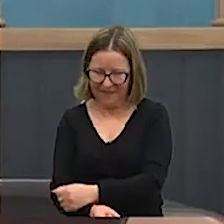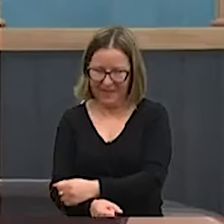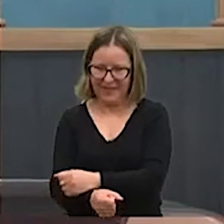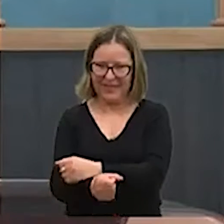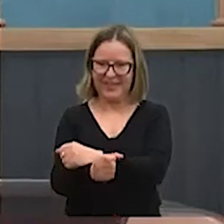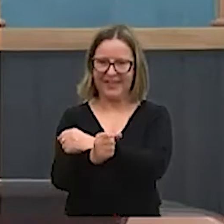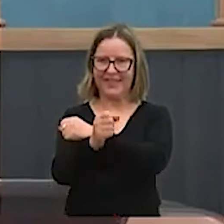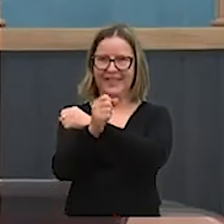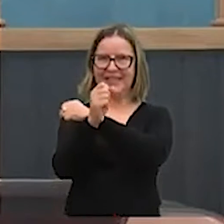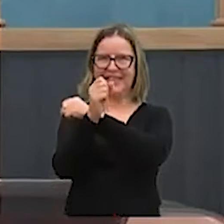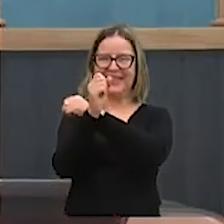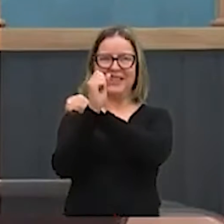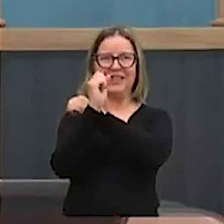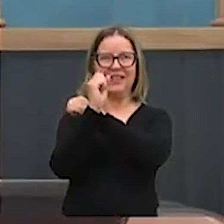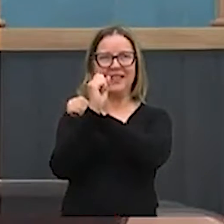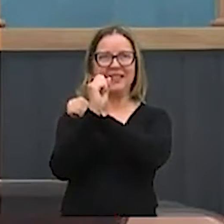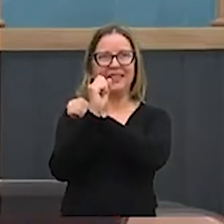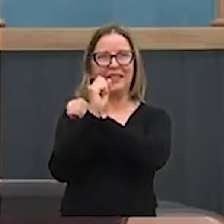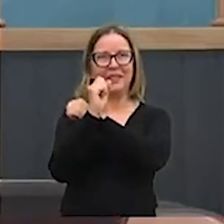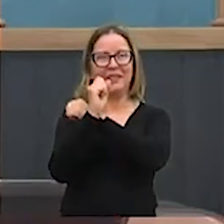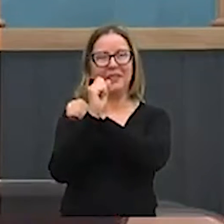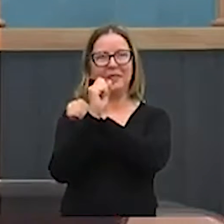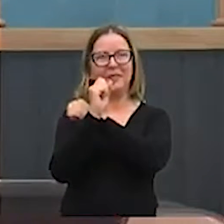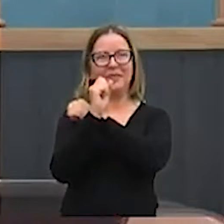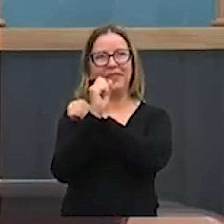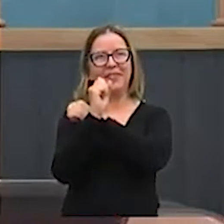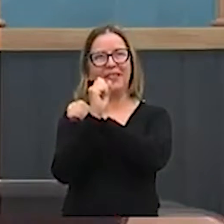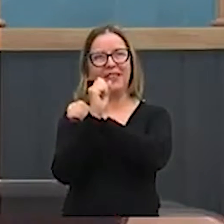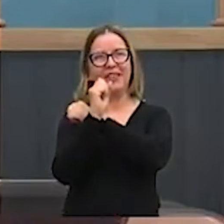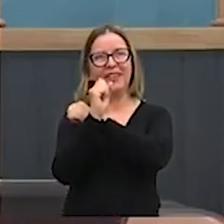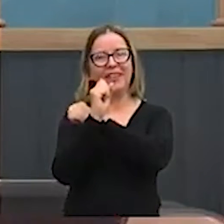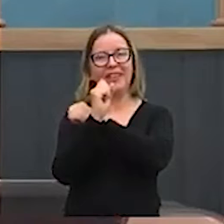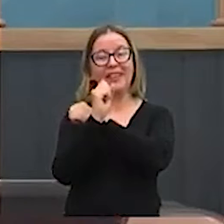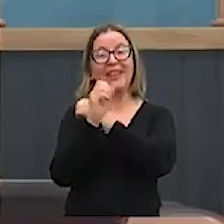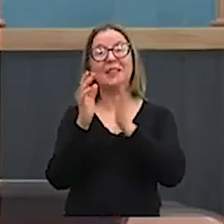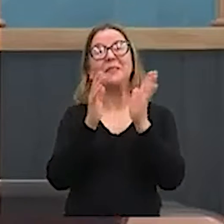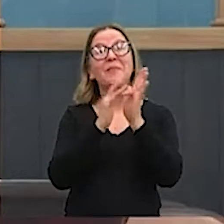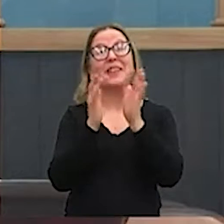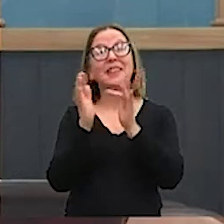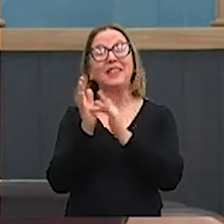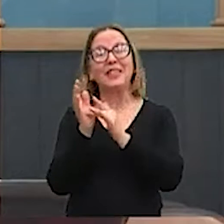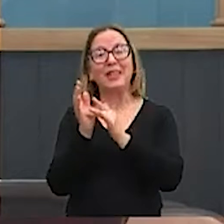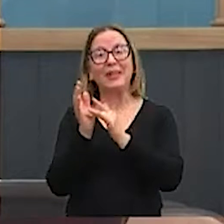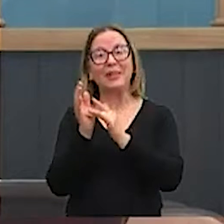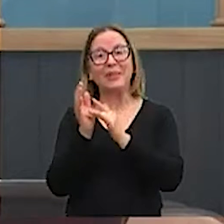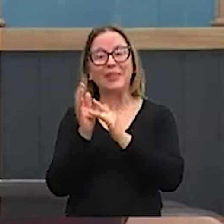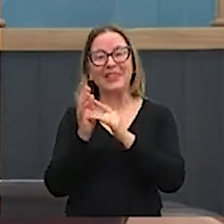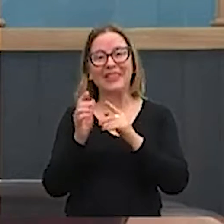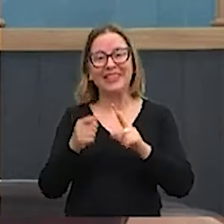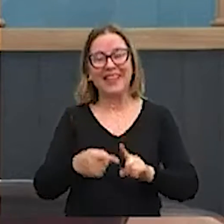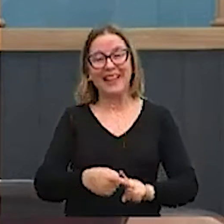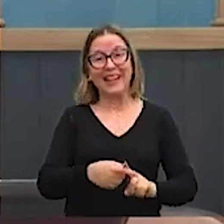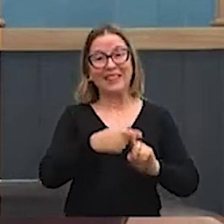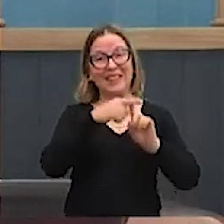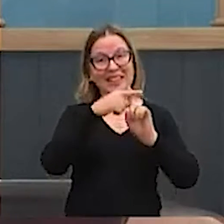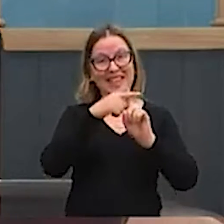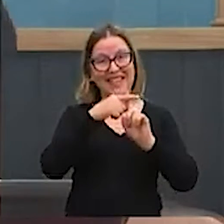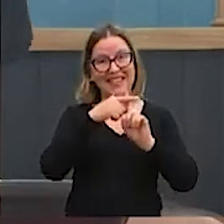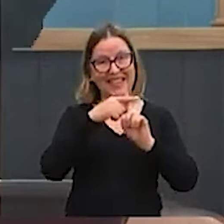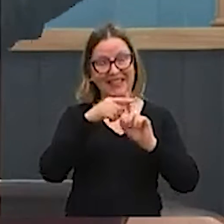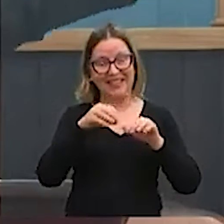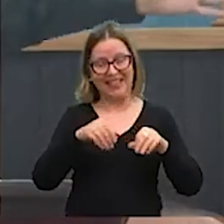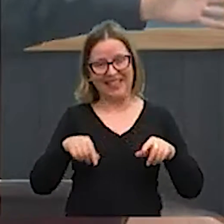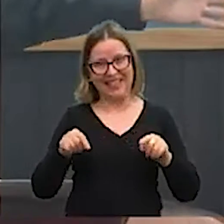erguia aquele pedestal e Jesus ficou alevantado da terra. E quando ele ficou